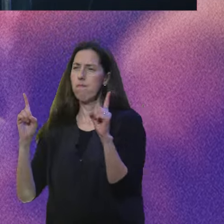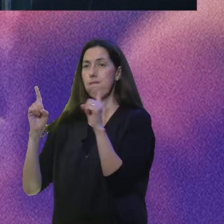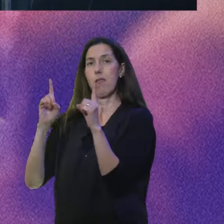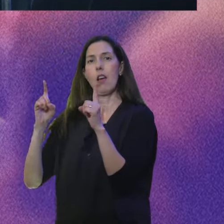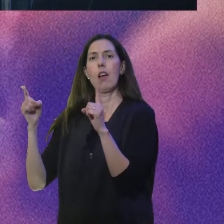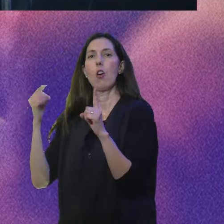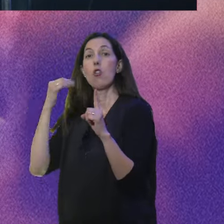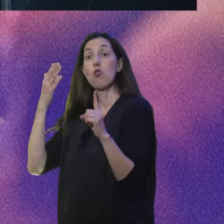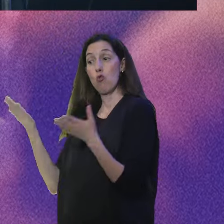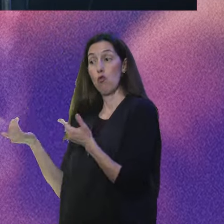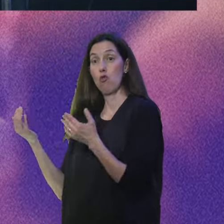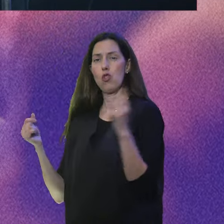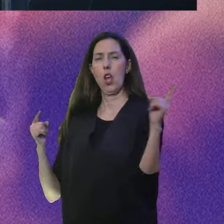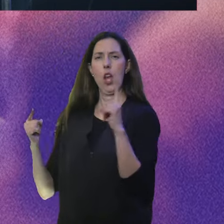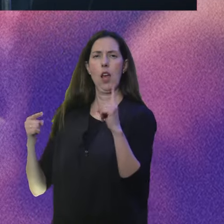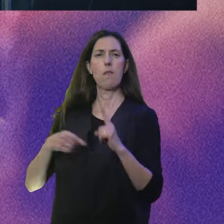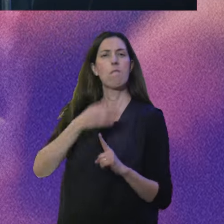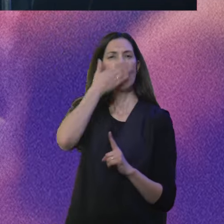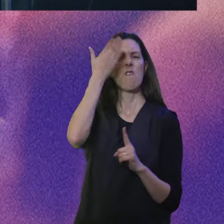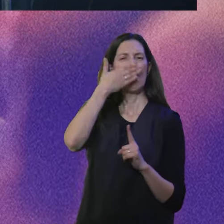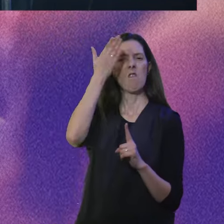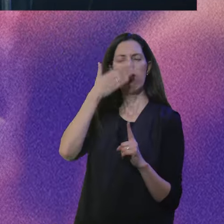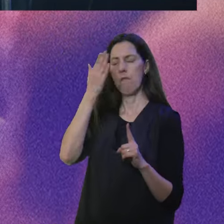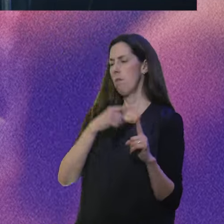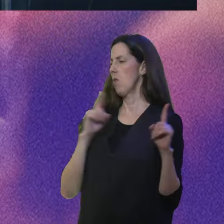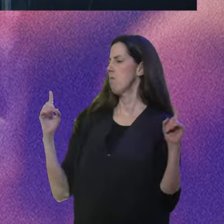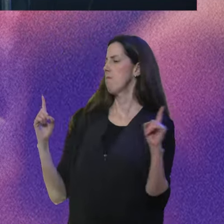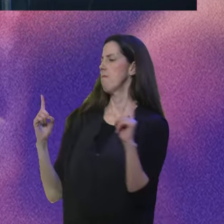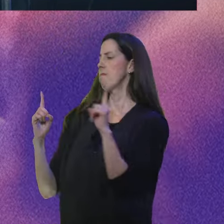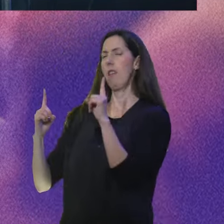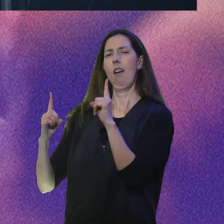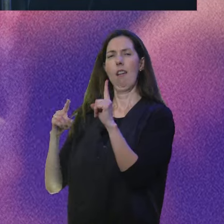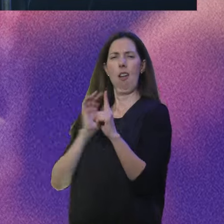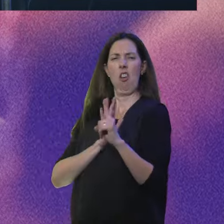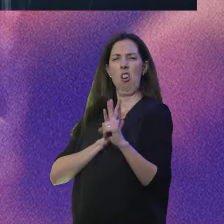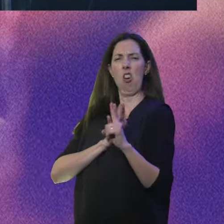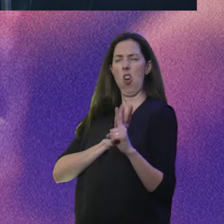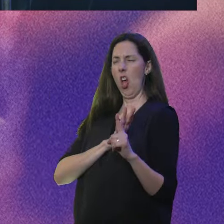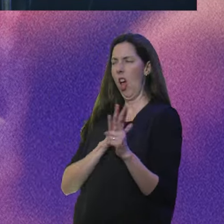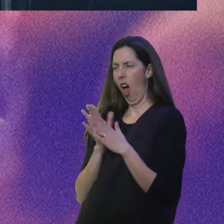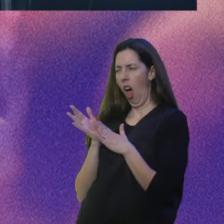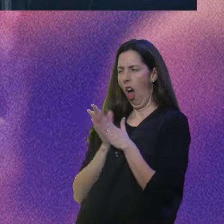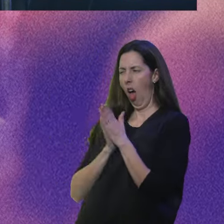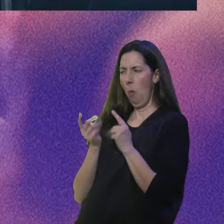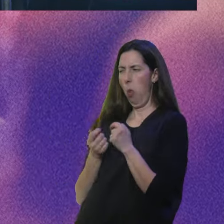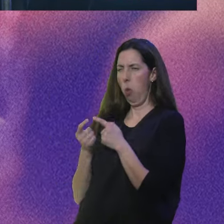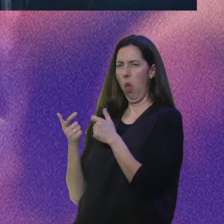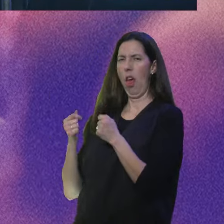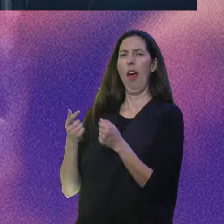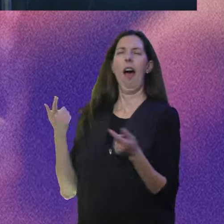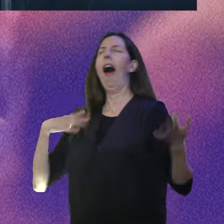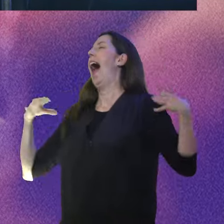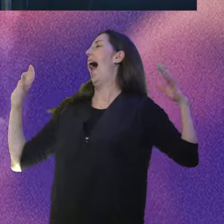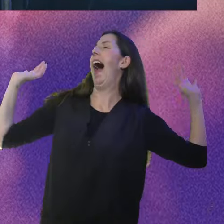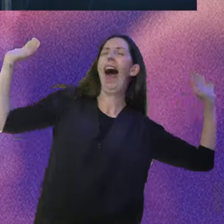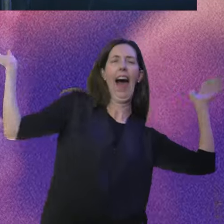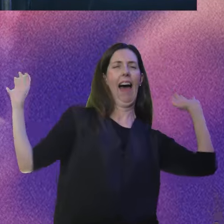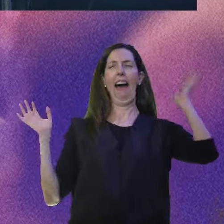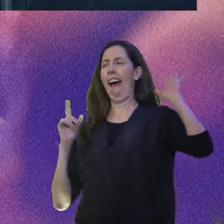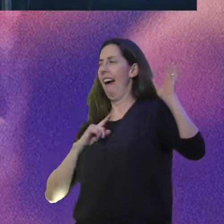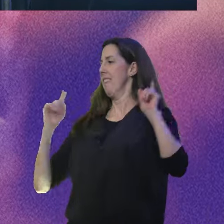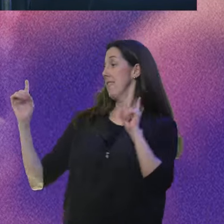encontro, vestida como prostituta, cheia de astúcia no coração. Ela é espalhafatosa e